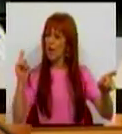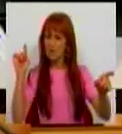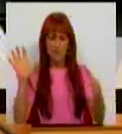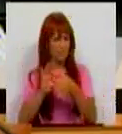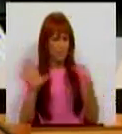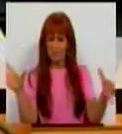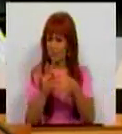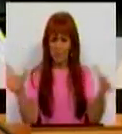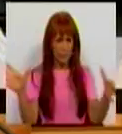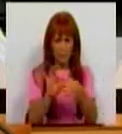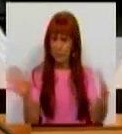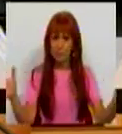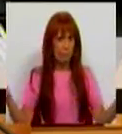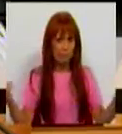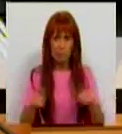cronologia